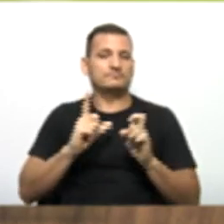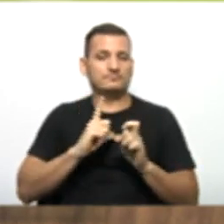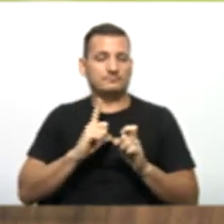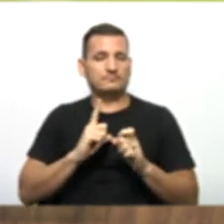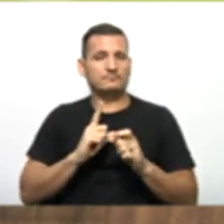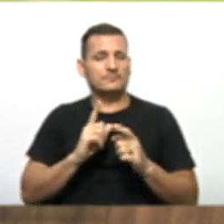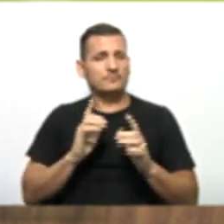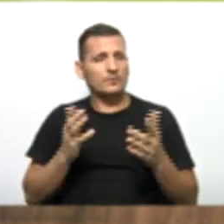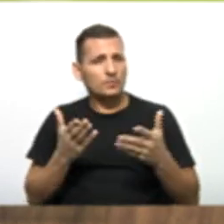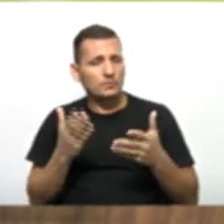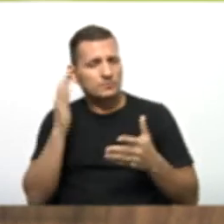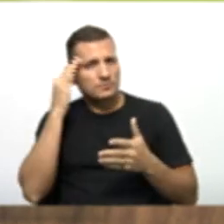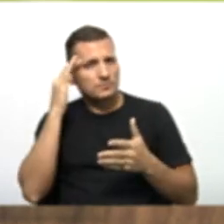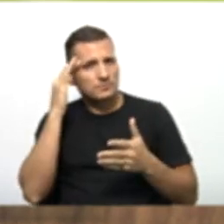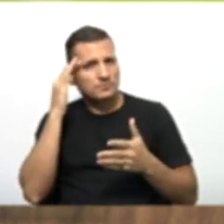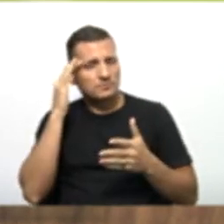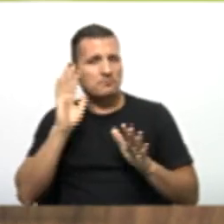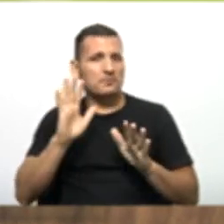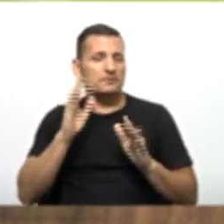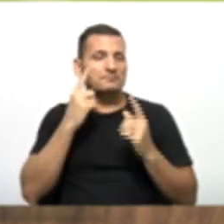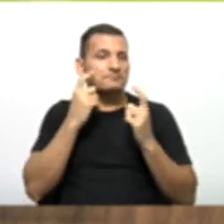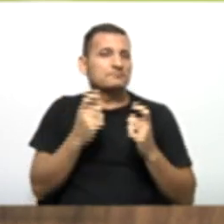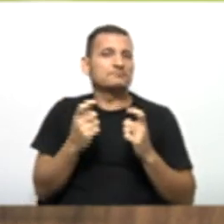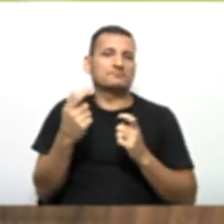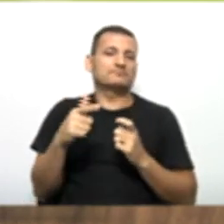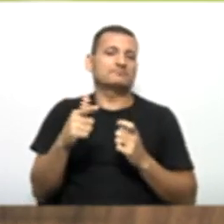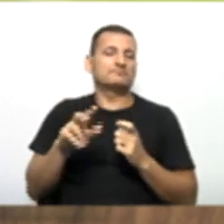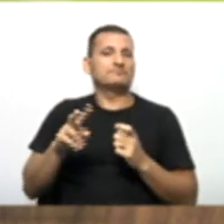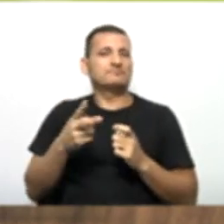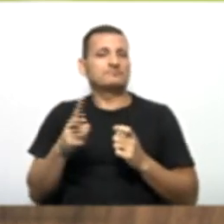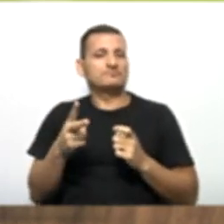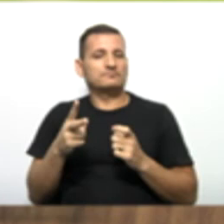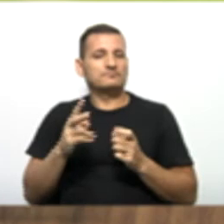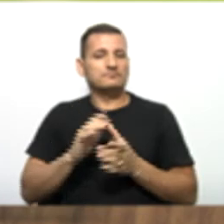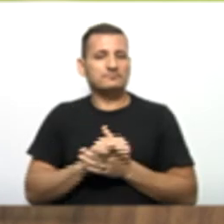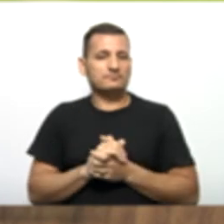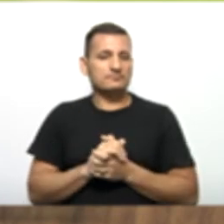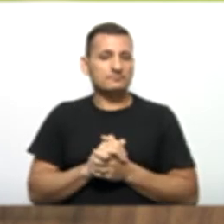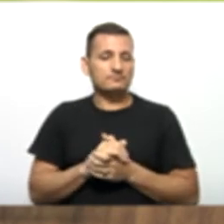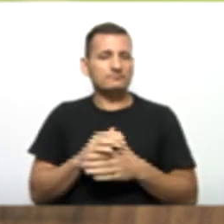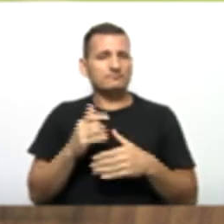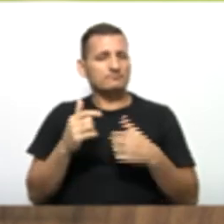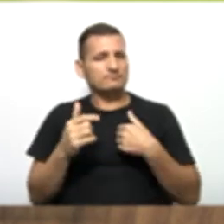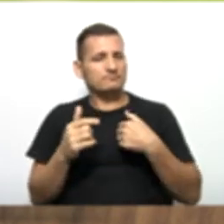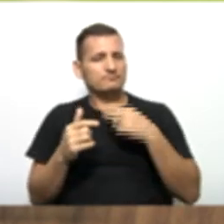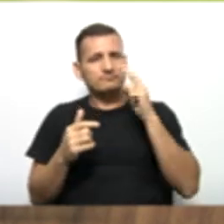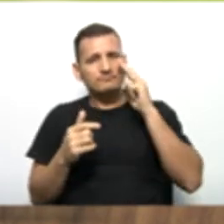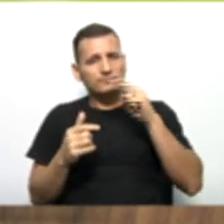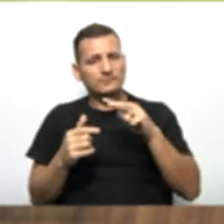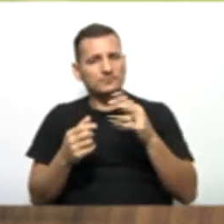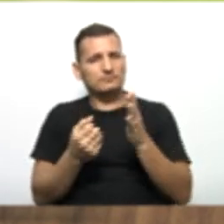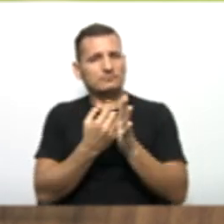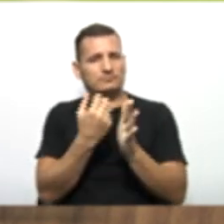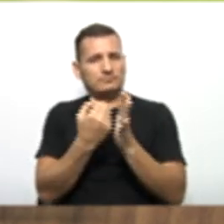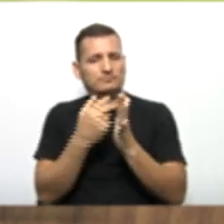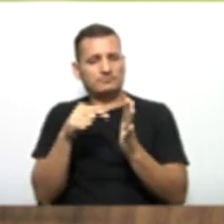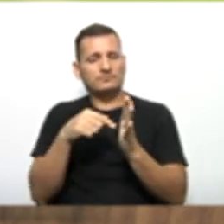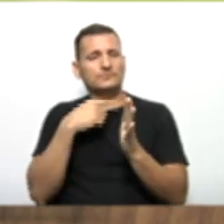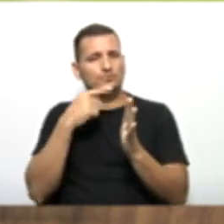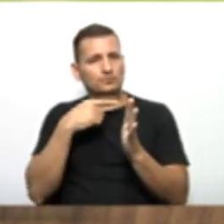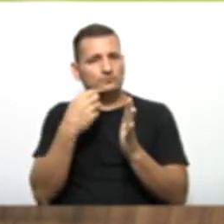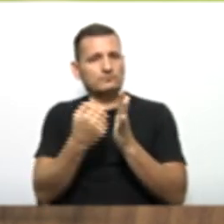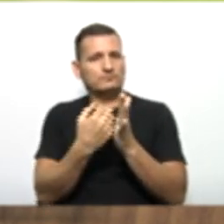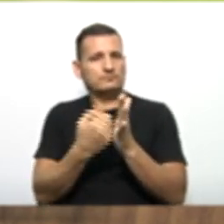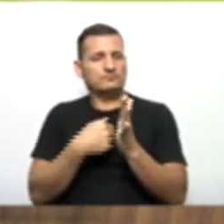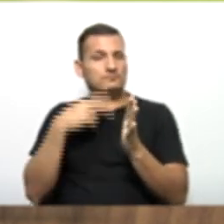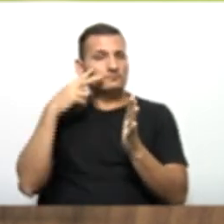estão entendendo tudo onde estão interessa é professora e sueco então quando eu vejo essa participação aqui com a gente recebe duras que vocês